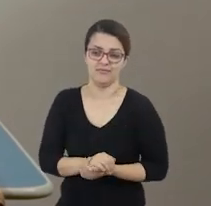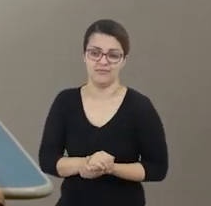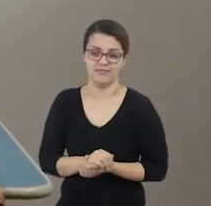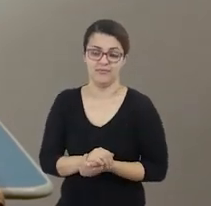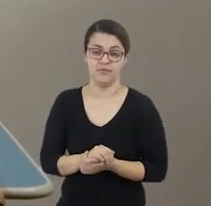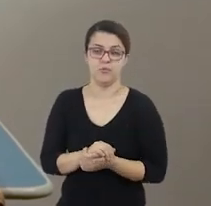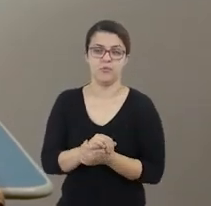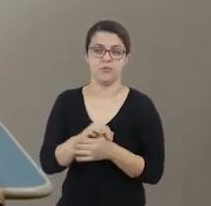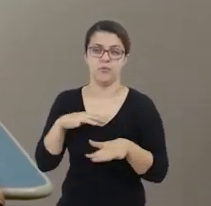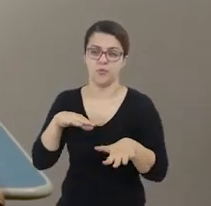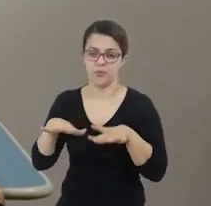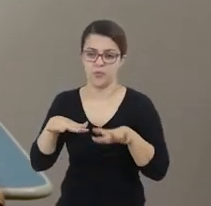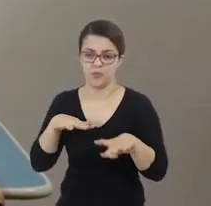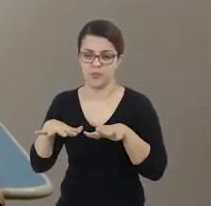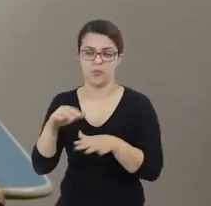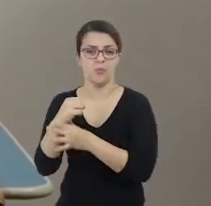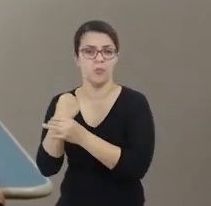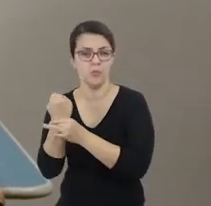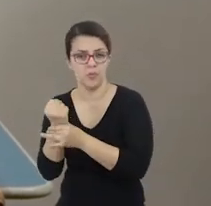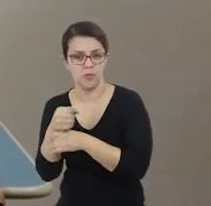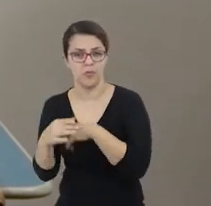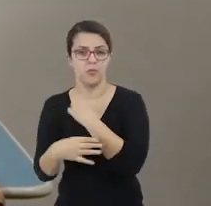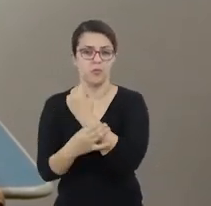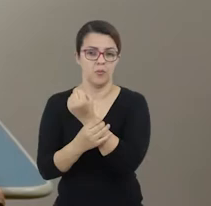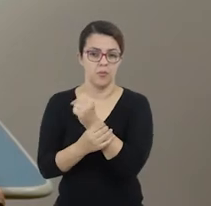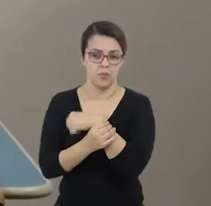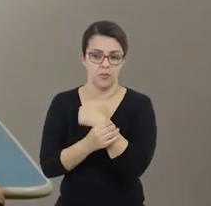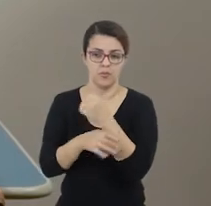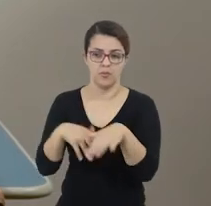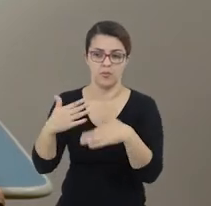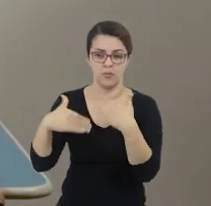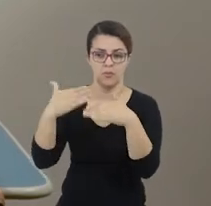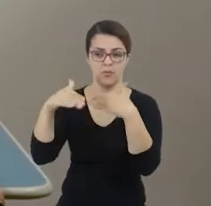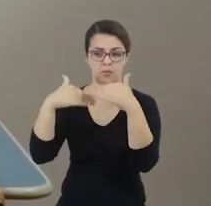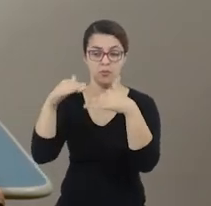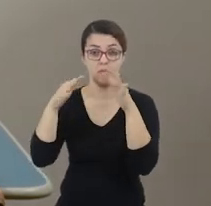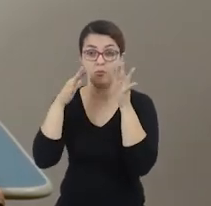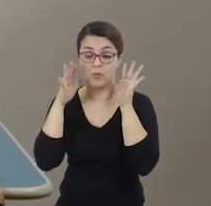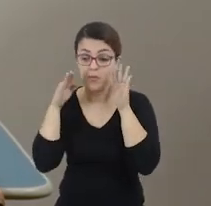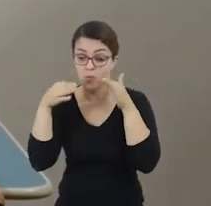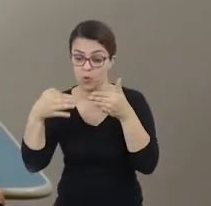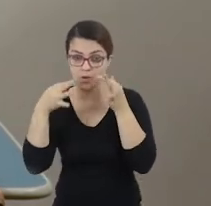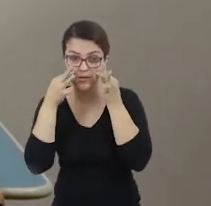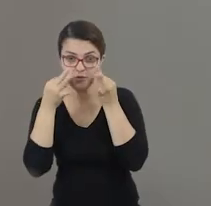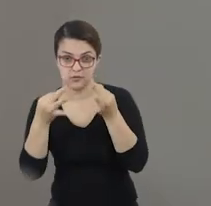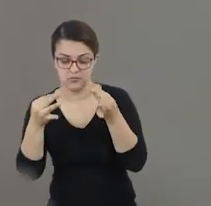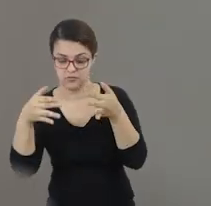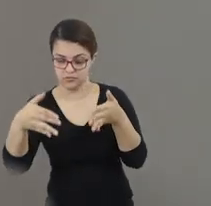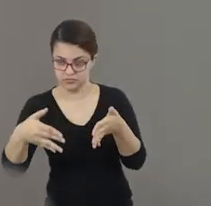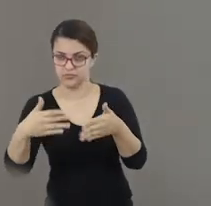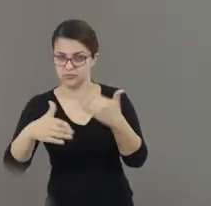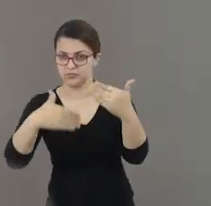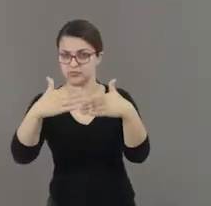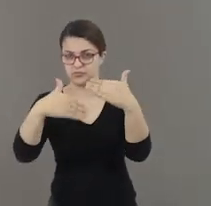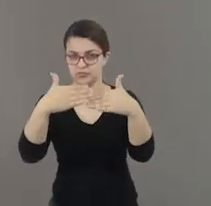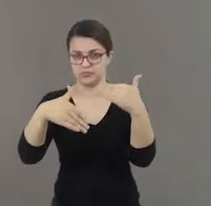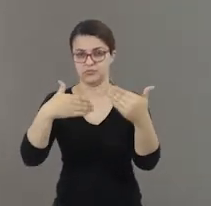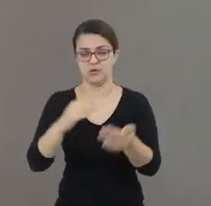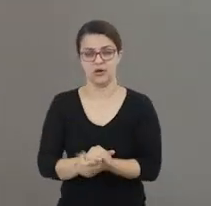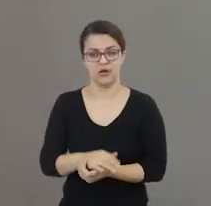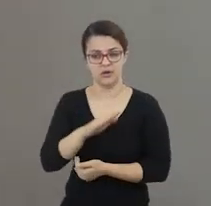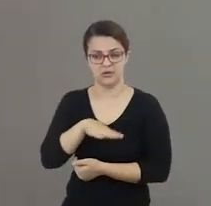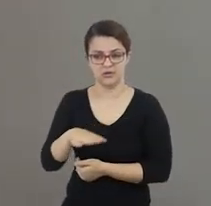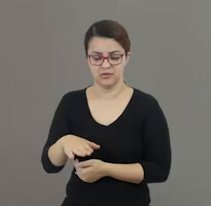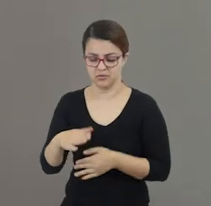em conteúdo, ela trabalha com a criança, desenvolve o tempo de reação, a atenção. Nessa atividade, a criança vai